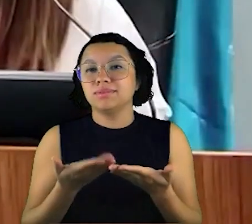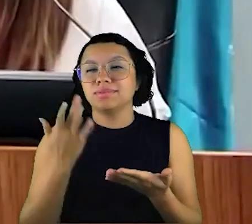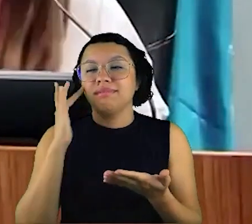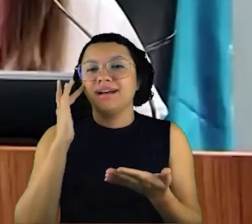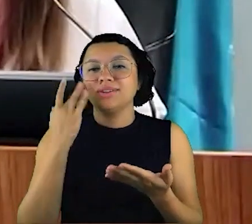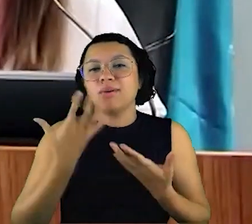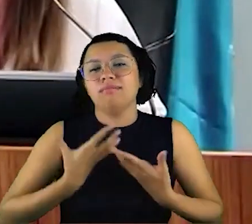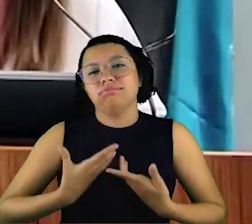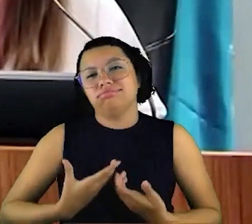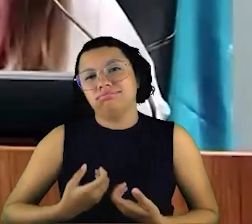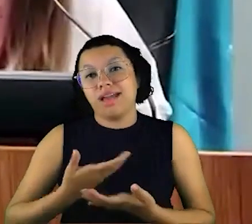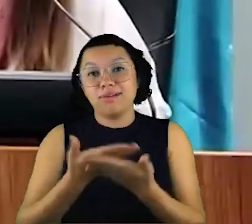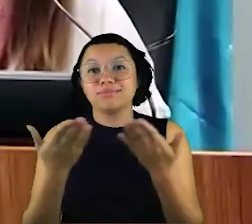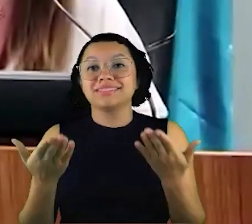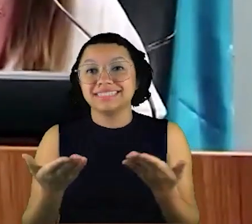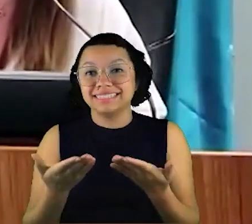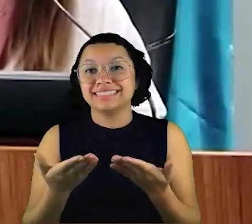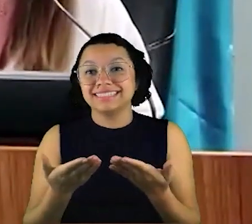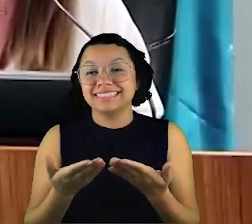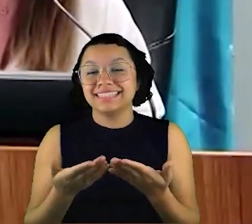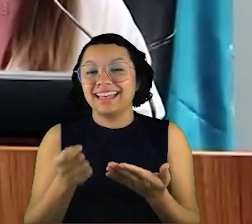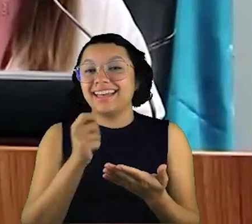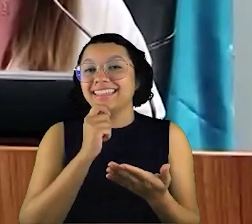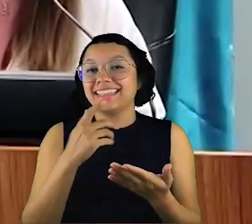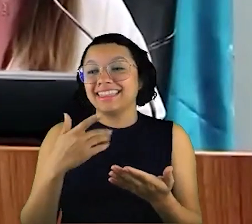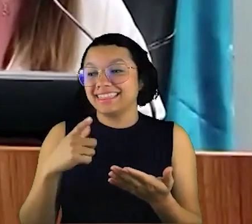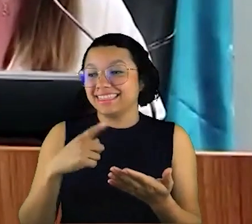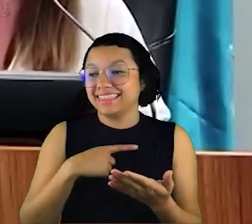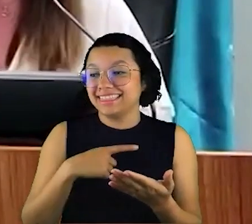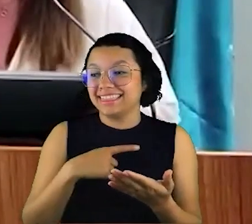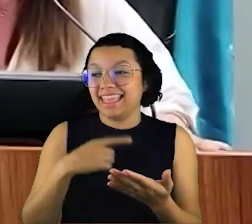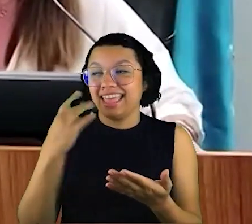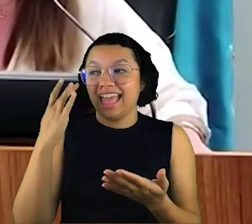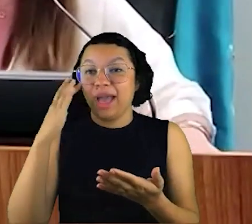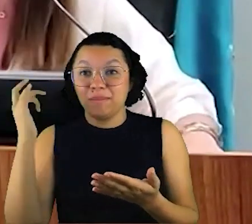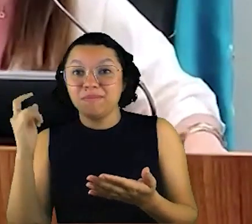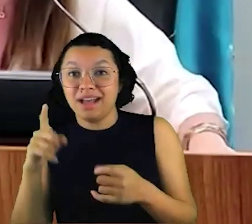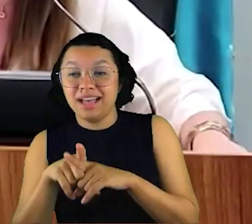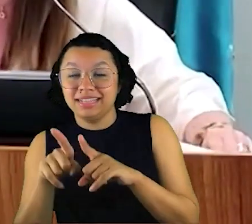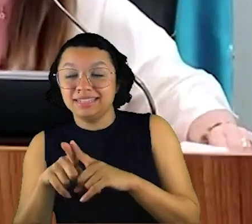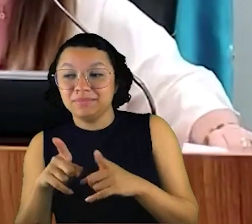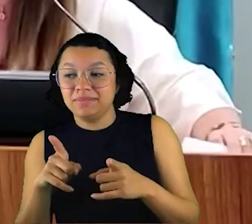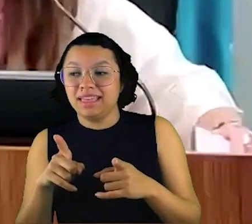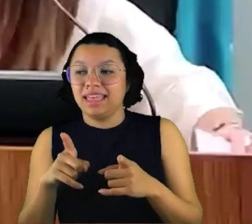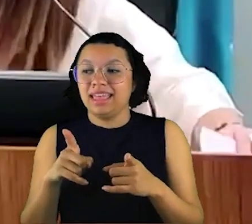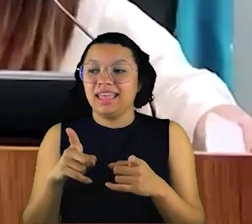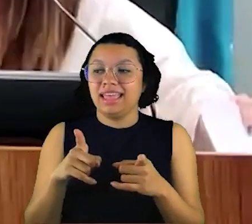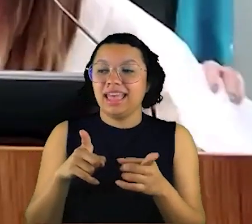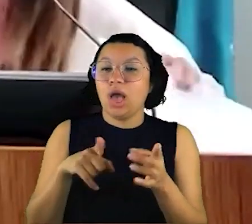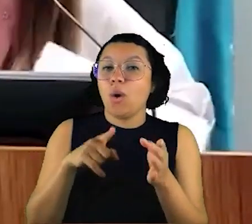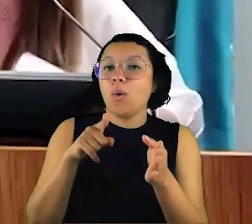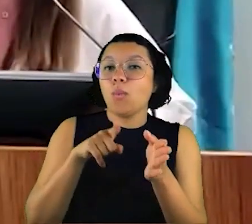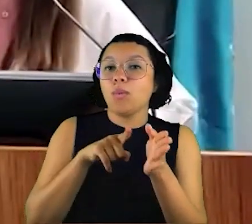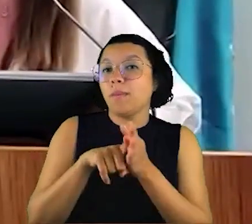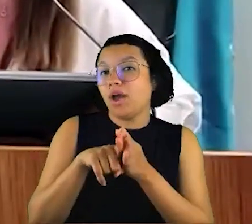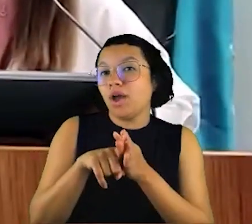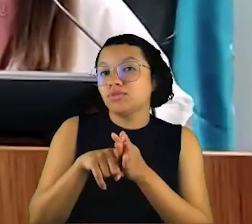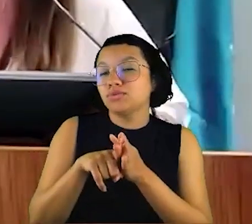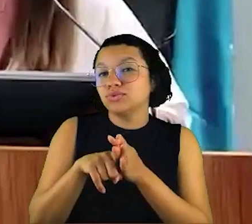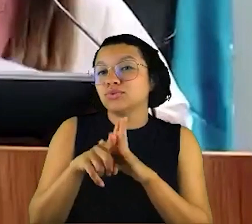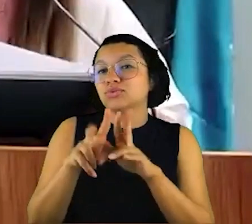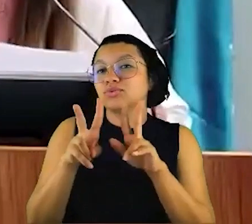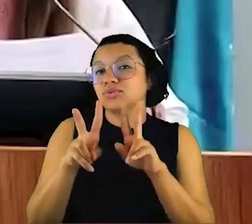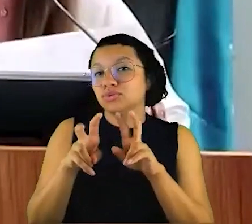eu os cansei demais. A gente ainda tem Temos amanhã, tem vários tópicos que ficaram para amanhã. Alguns